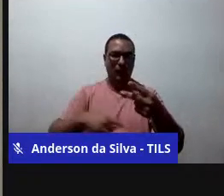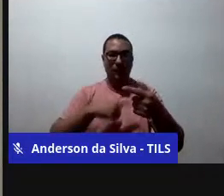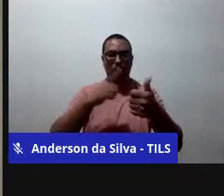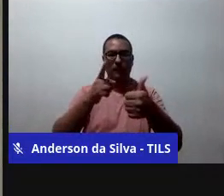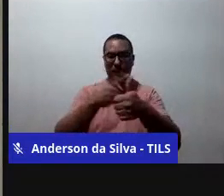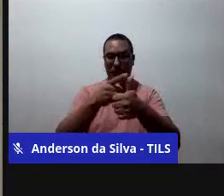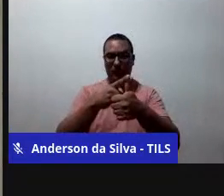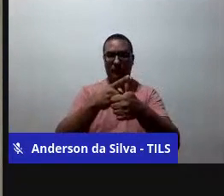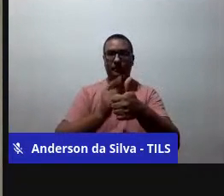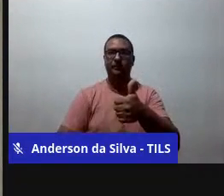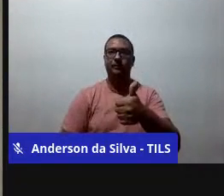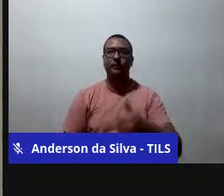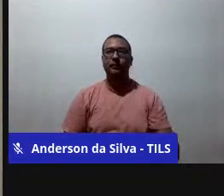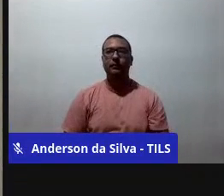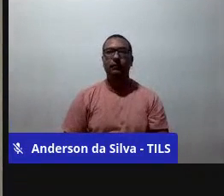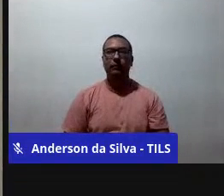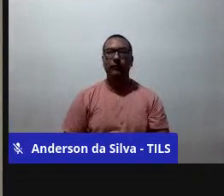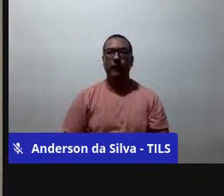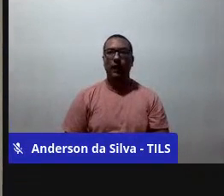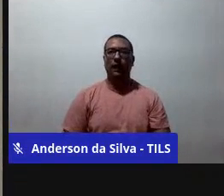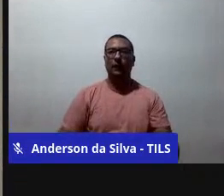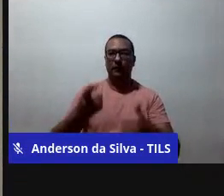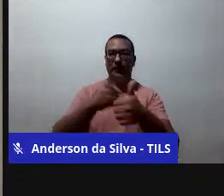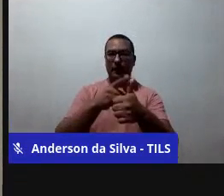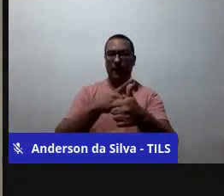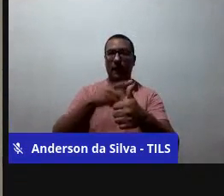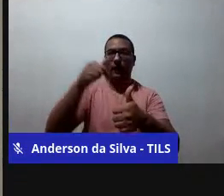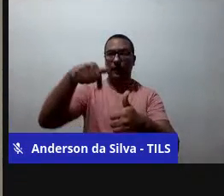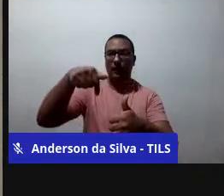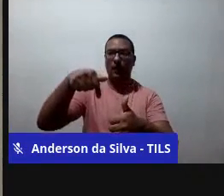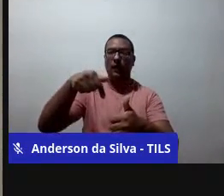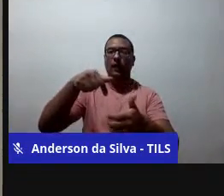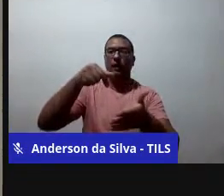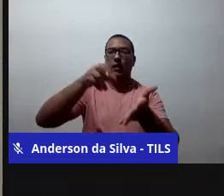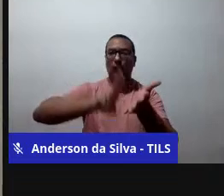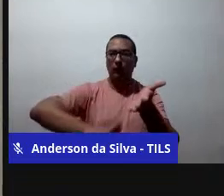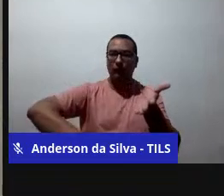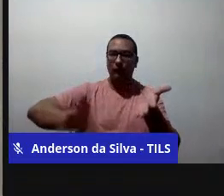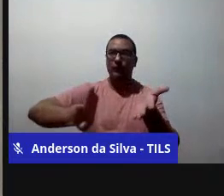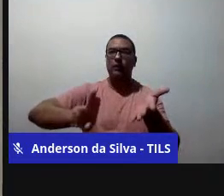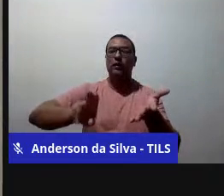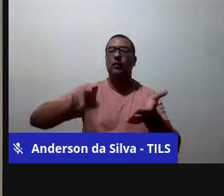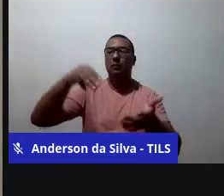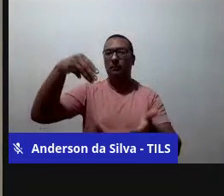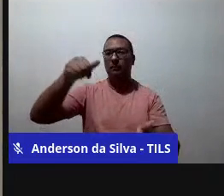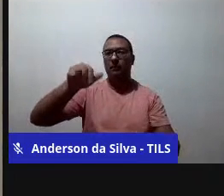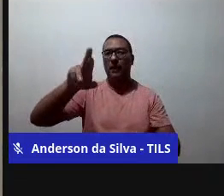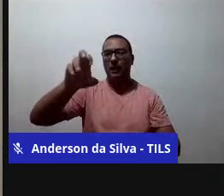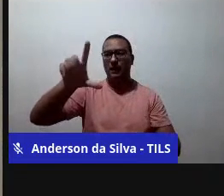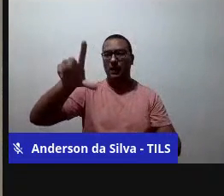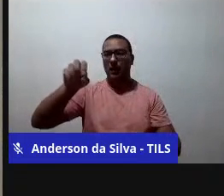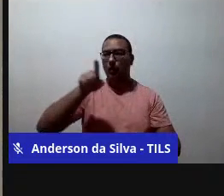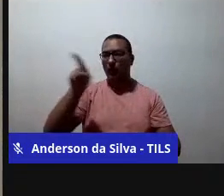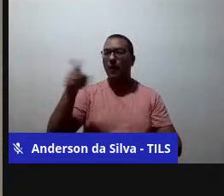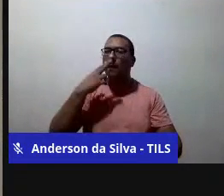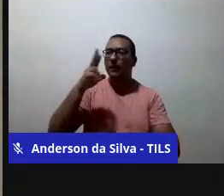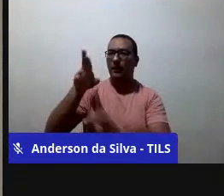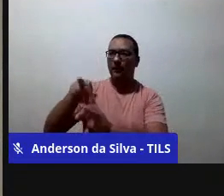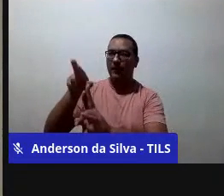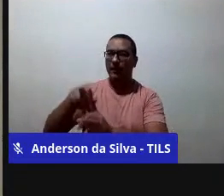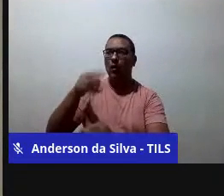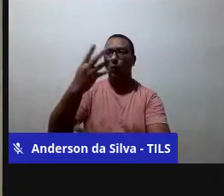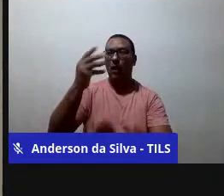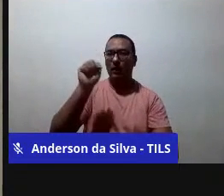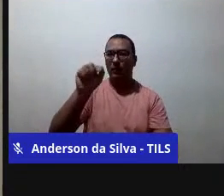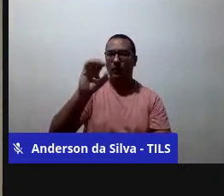fato, na academia, aquilo que o engenheiro Marcelo fez referência de indústria 4.0, na academia